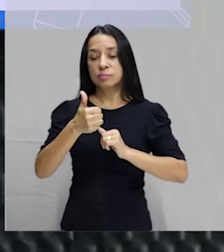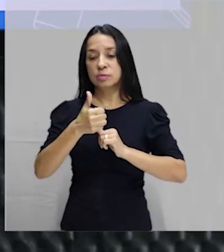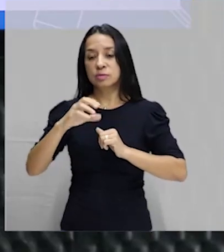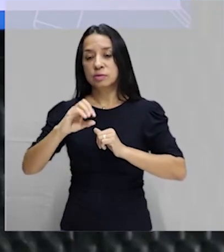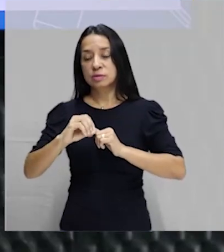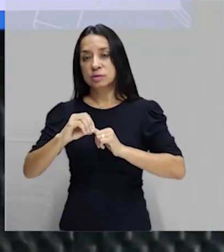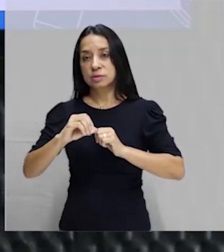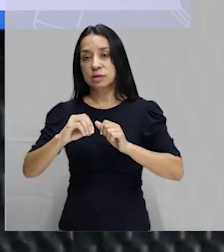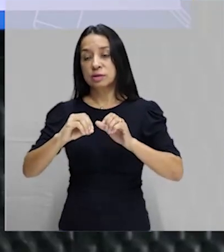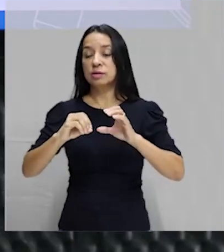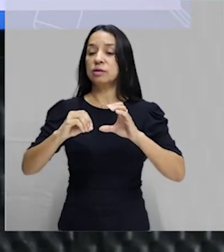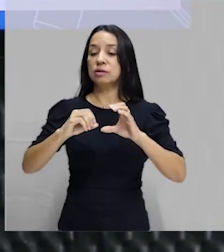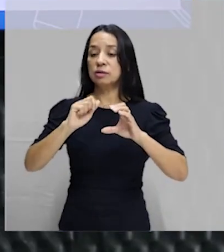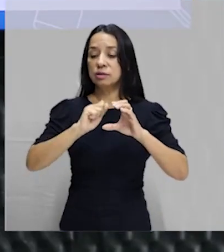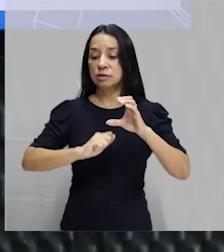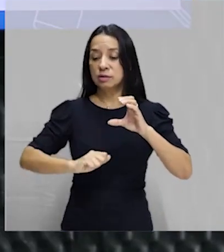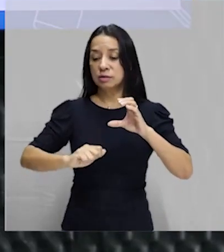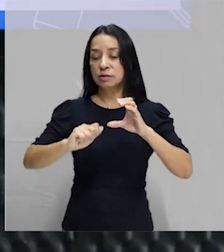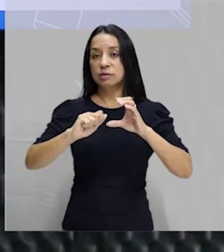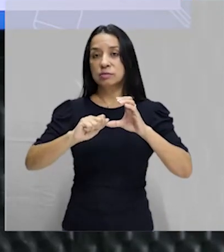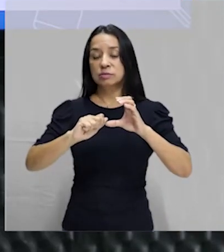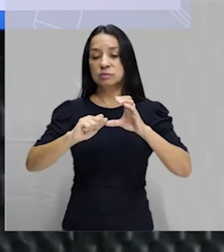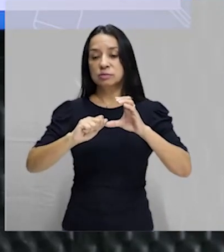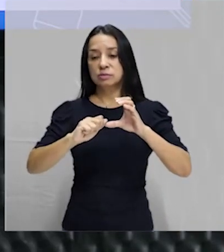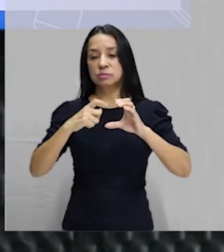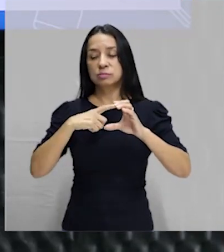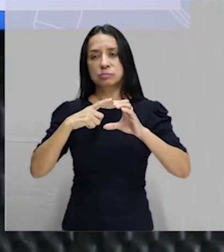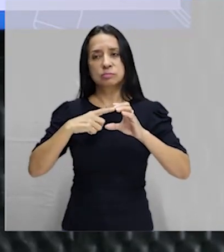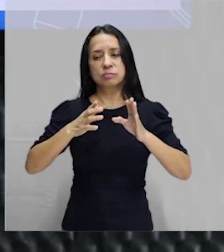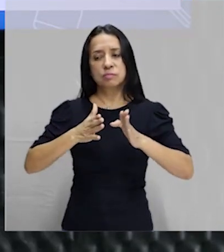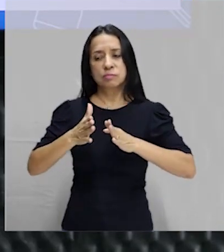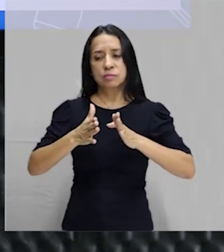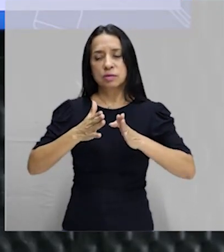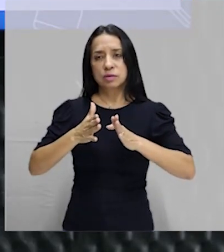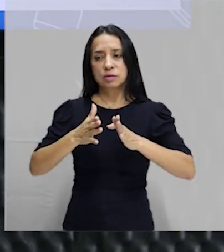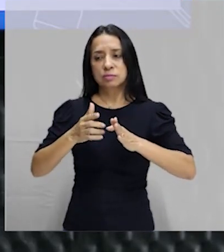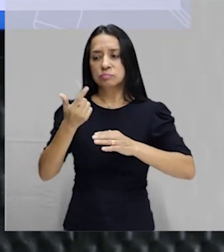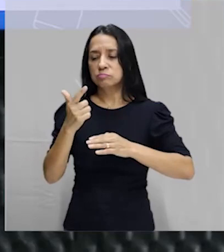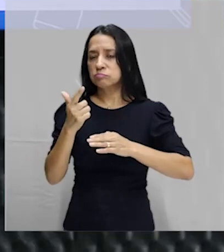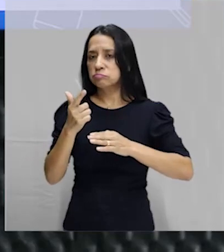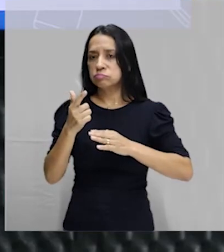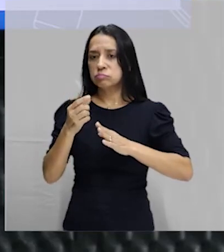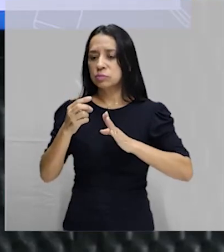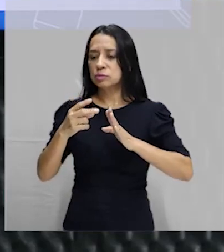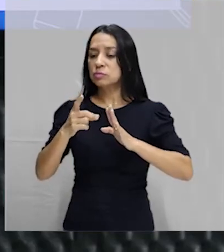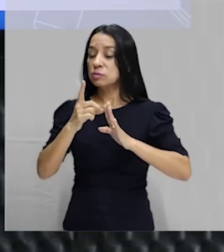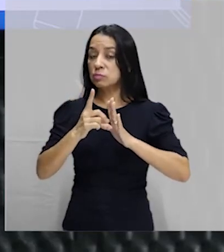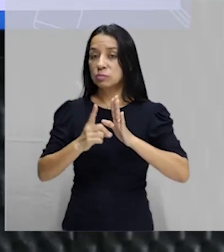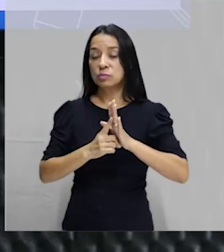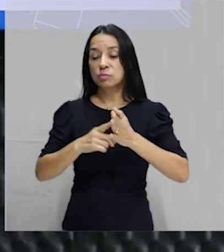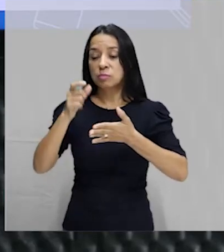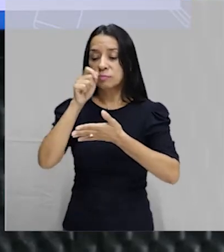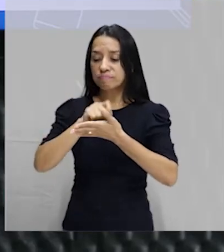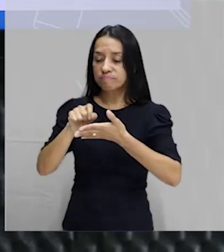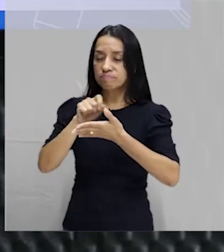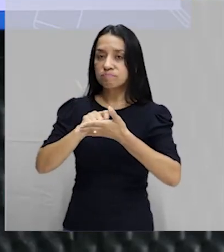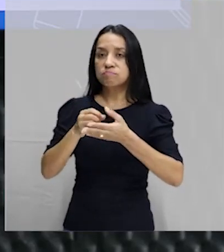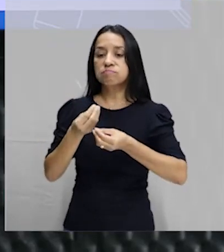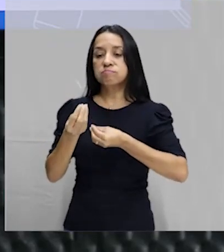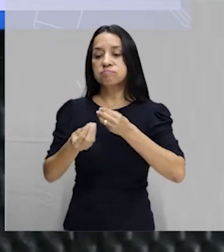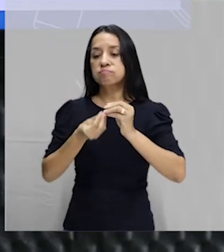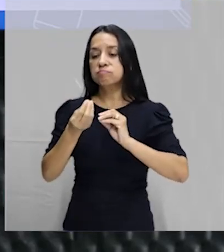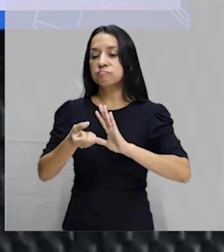falando de uma fase onde nós não temos nenhum documento escrito como registro.